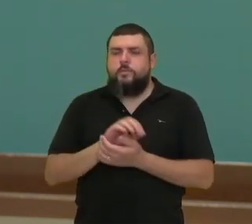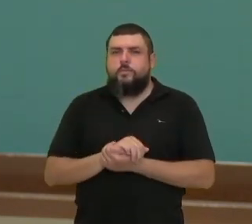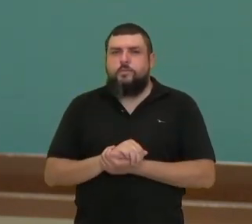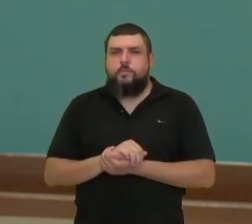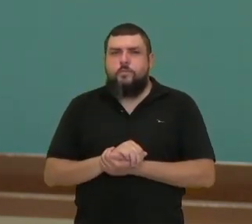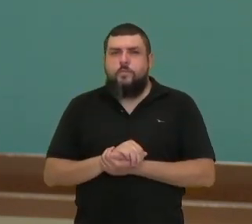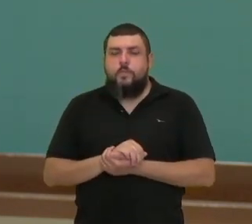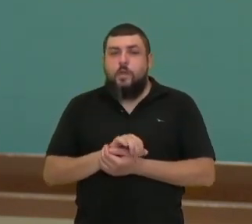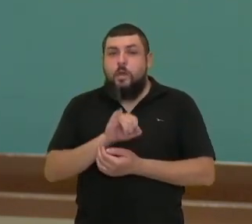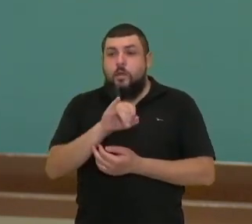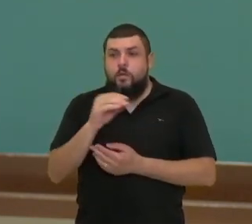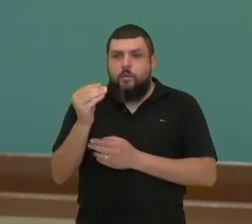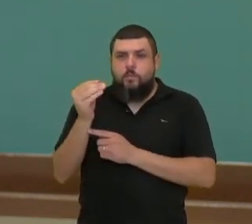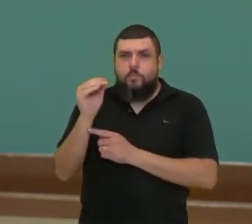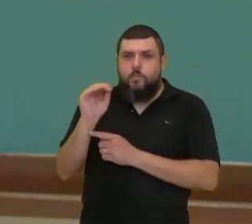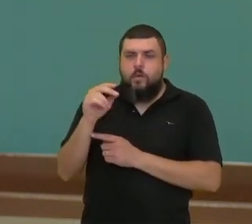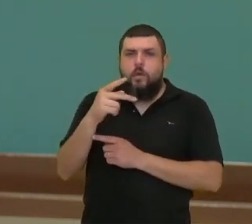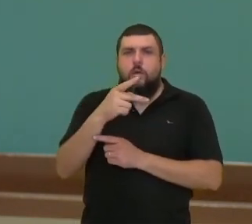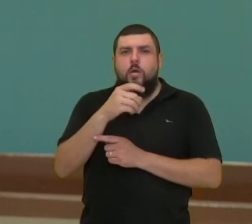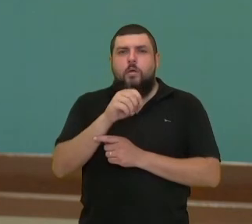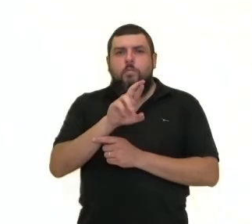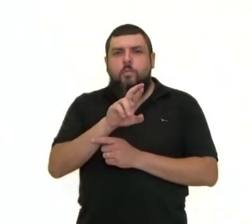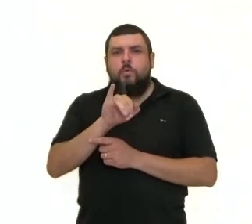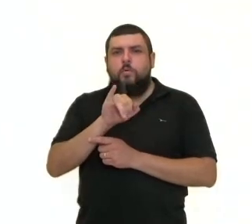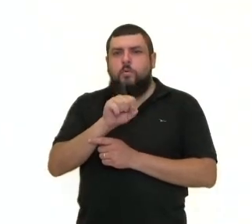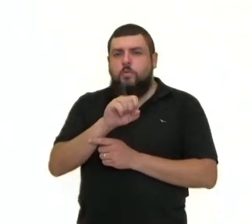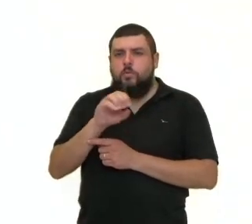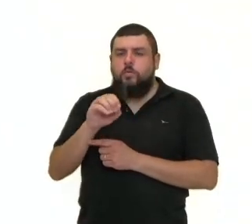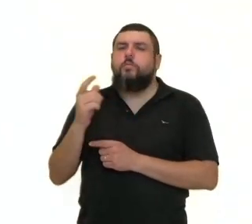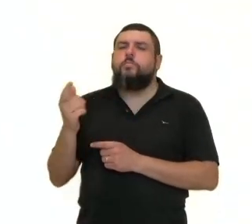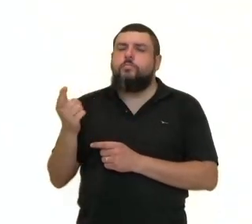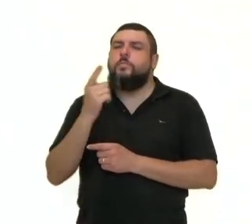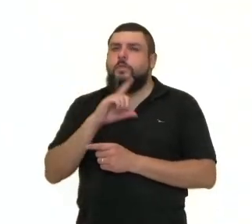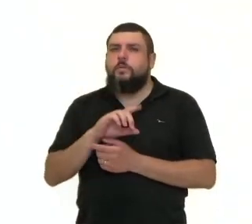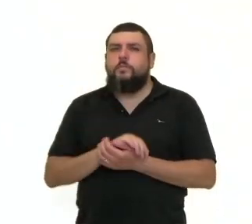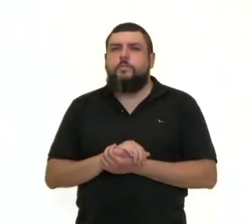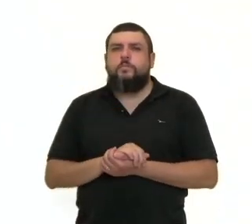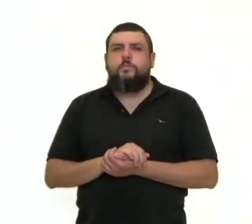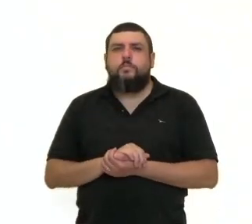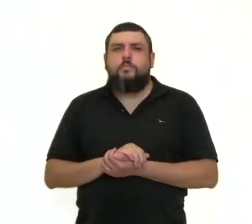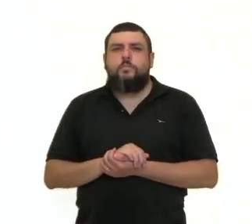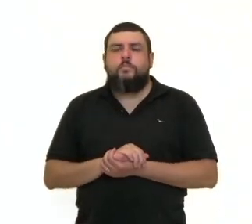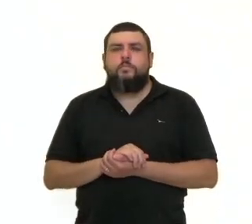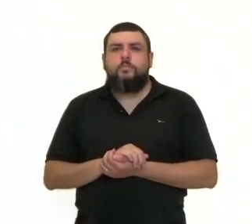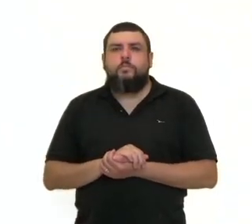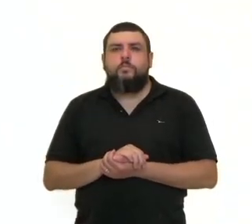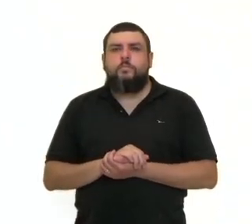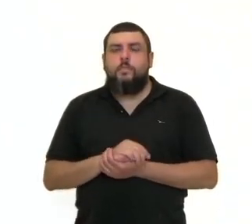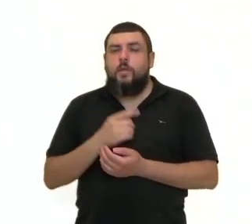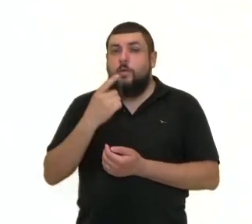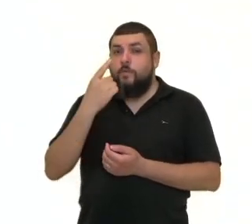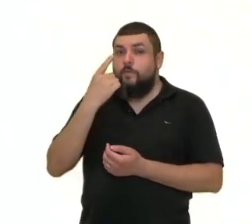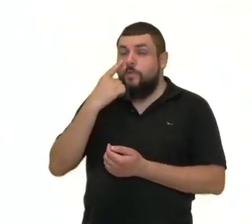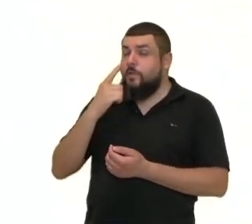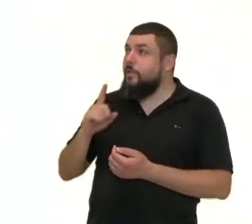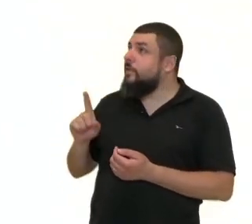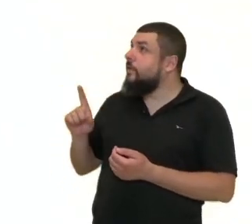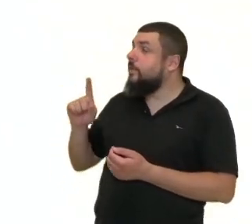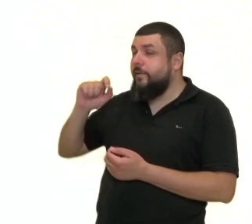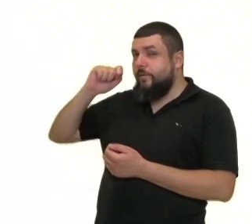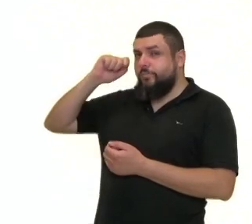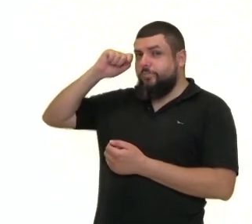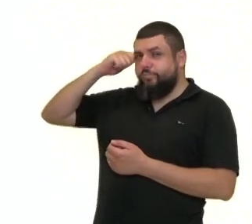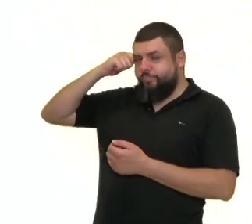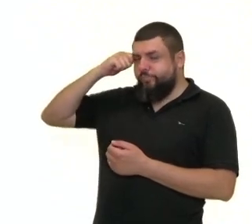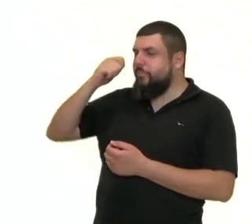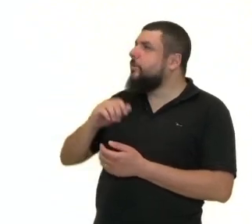por isso, muito bem, você acertou, olha lá. Por isso, é tão importante assegurar que as crianças brinquem livres das